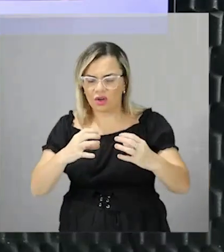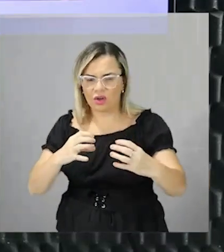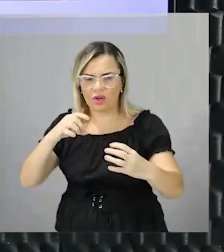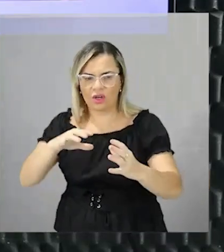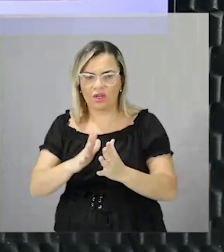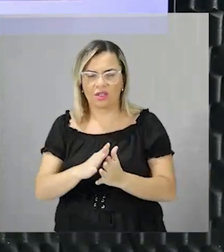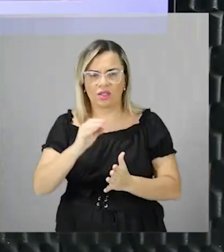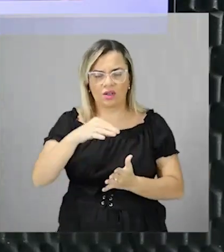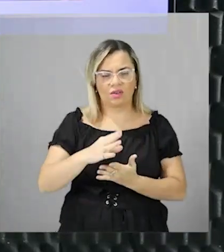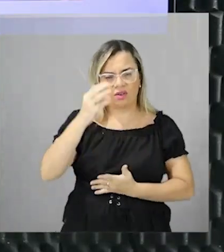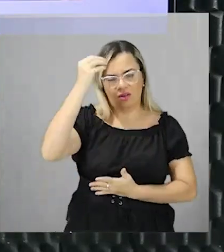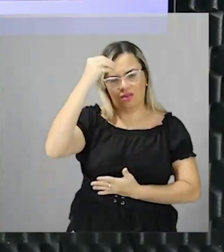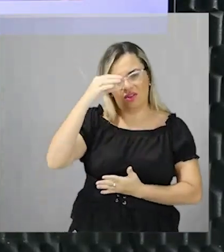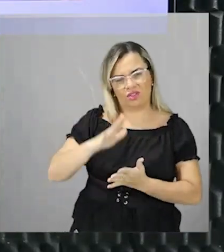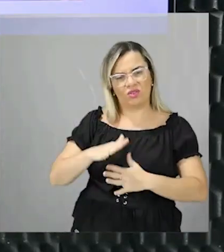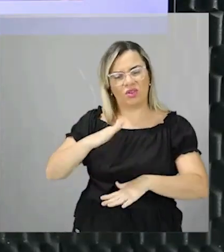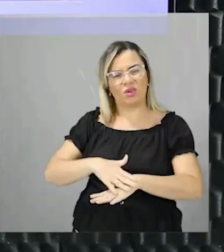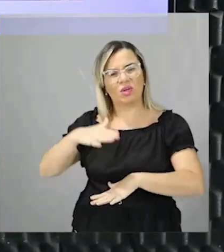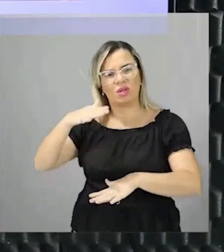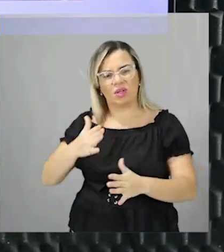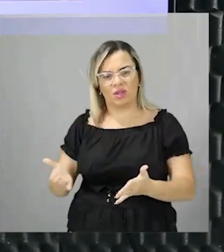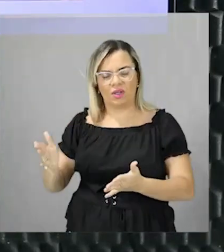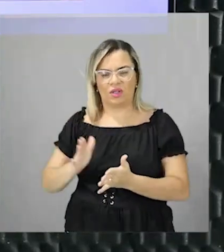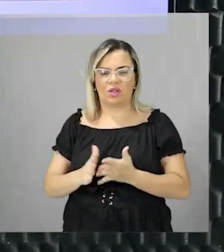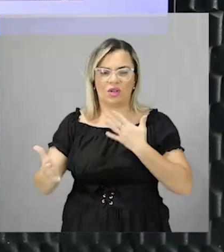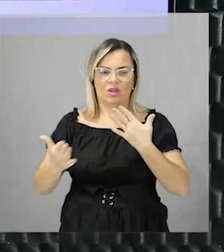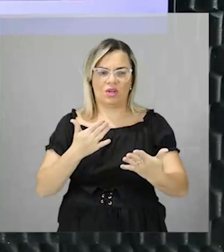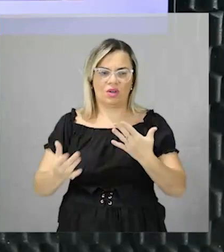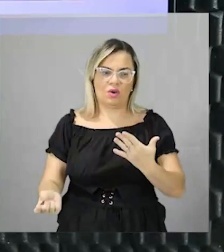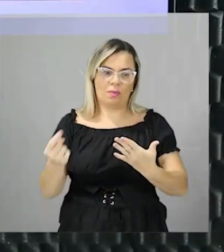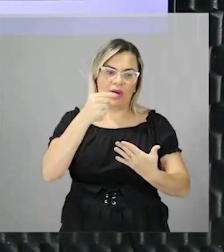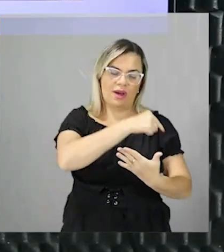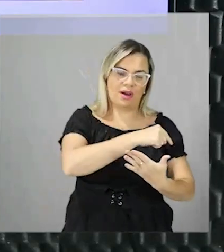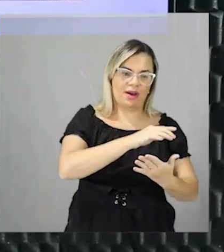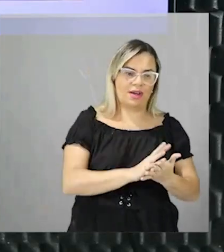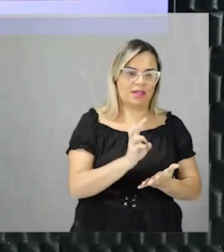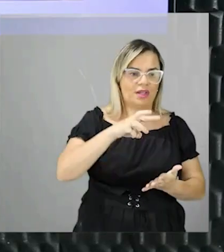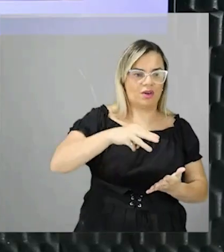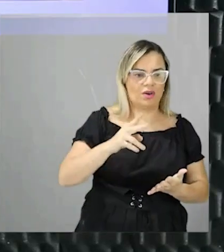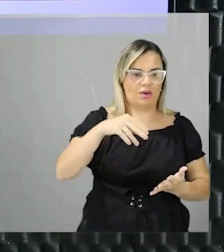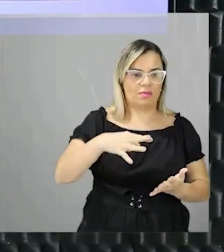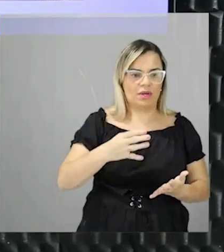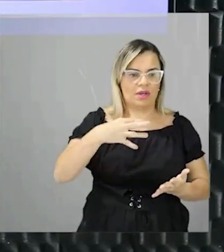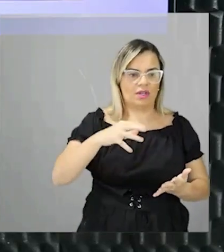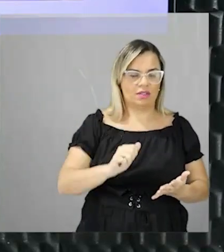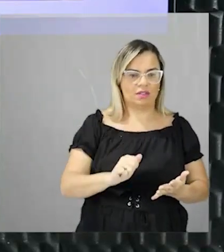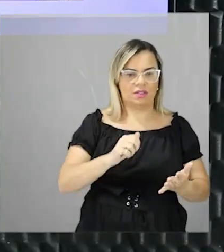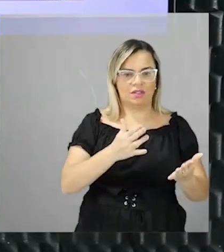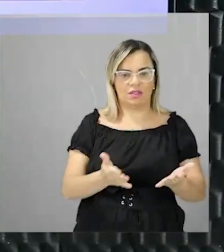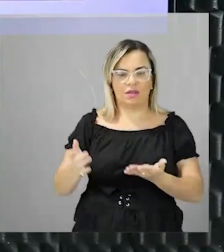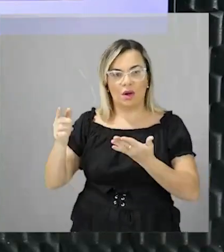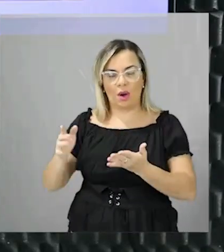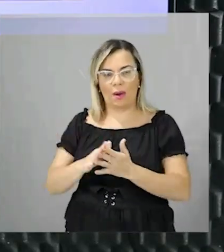característica é importante, tá? Rochas mais frágeis se comparado com as rochas magmáticas. Podem ser rochas sedimentares